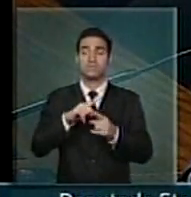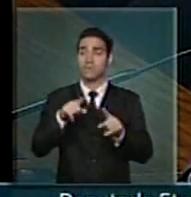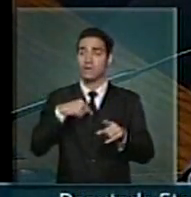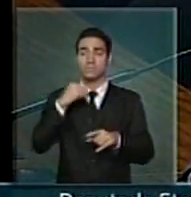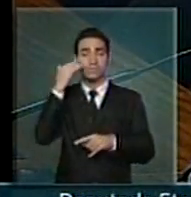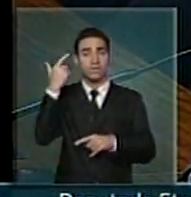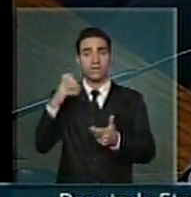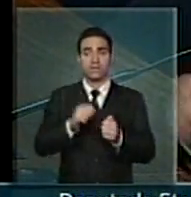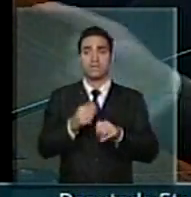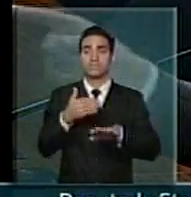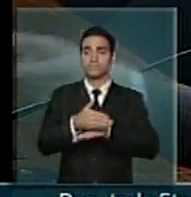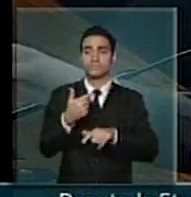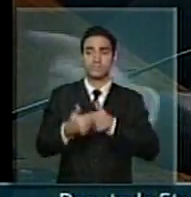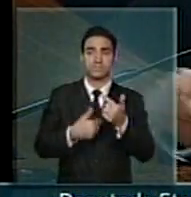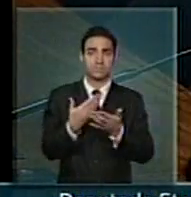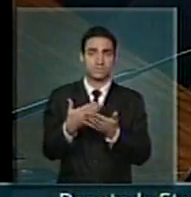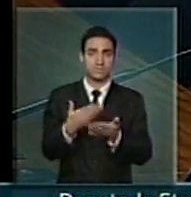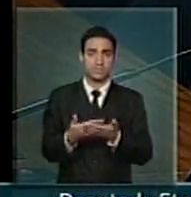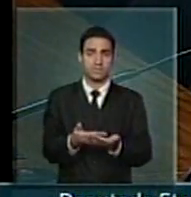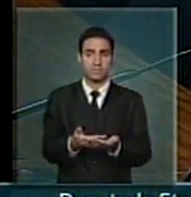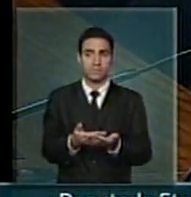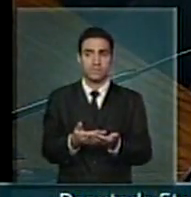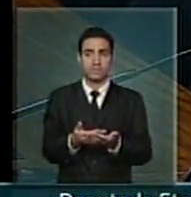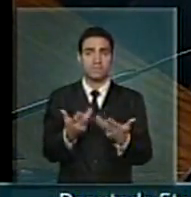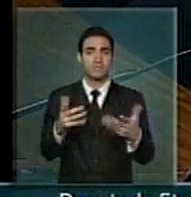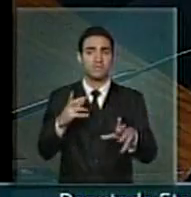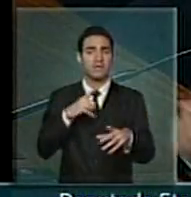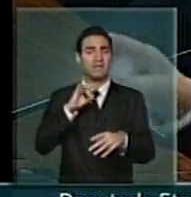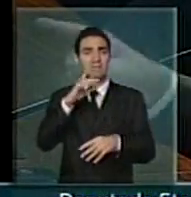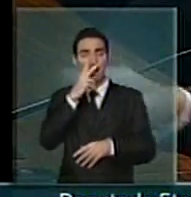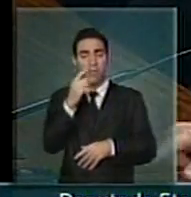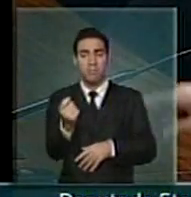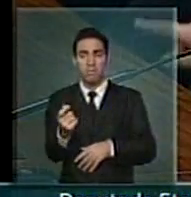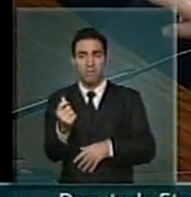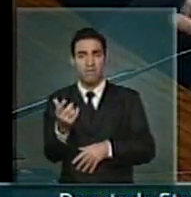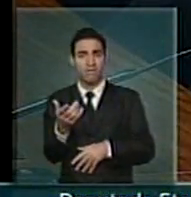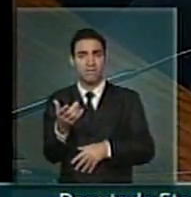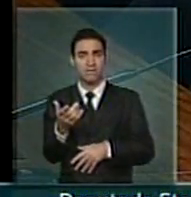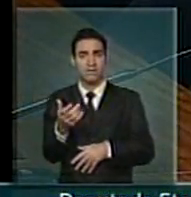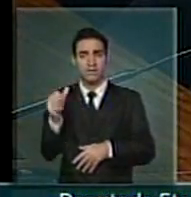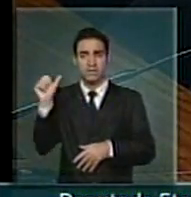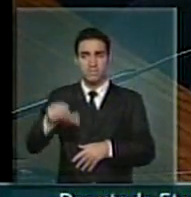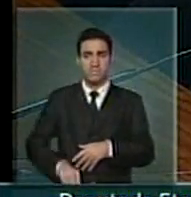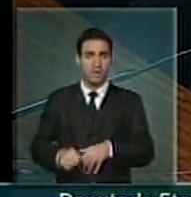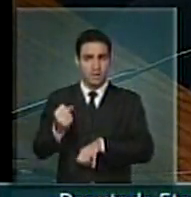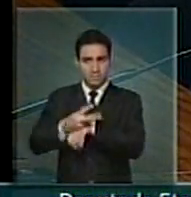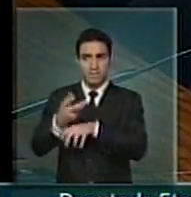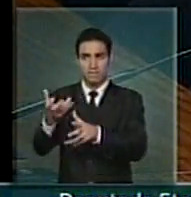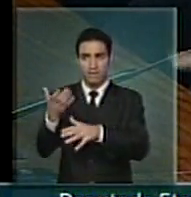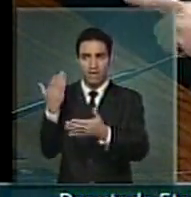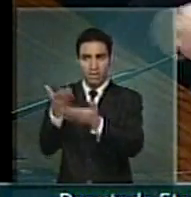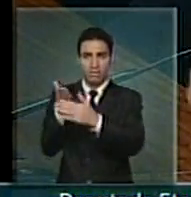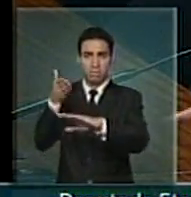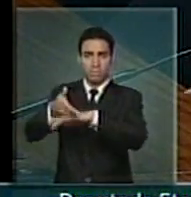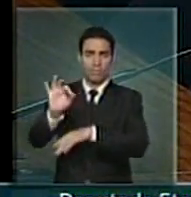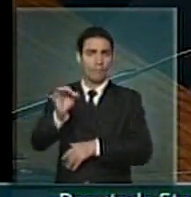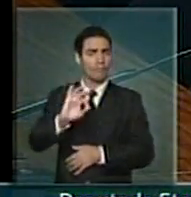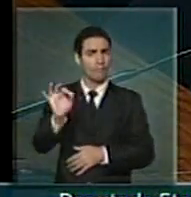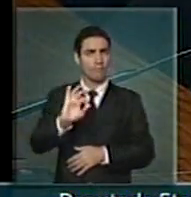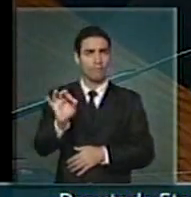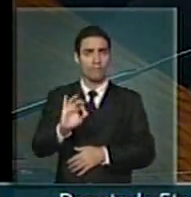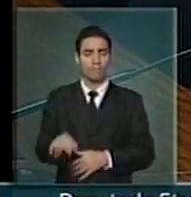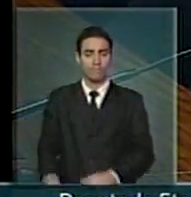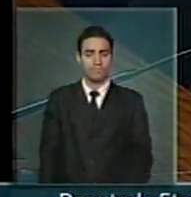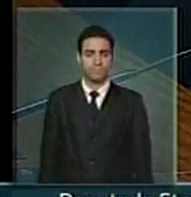fazer. Ele não quer só o resto para ele não. Ele não quer só o pior emprego para ele não. Ele não quer só